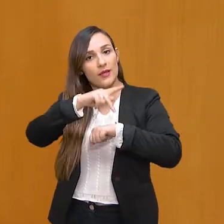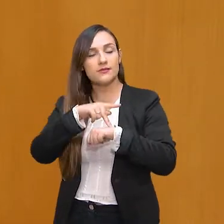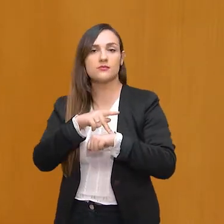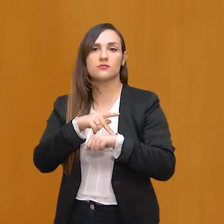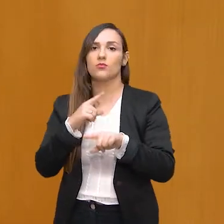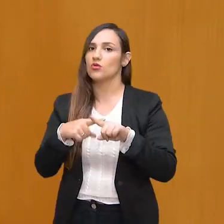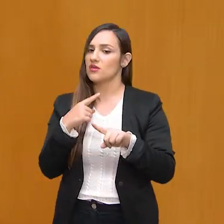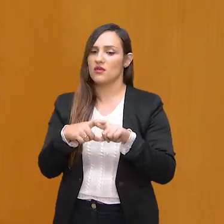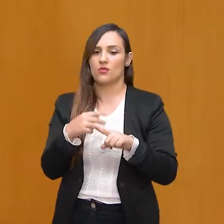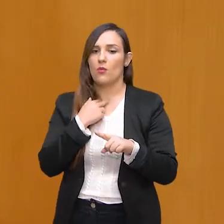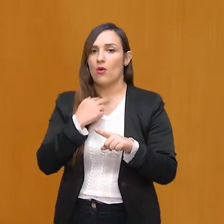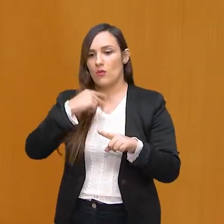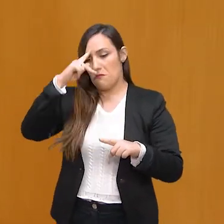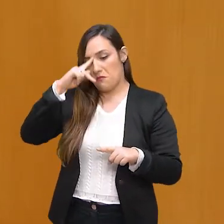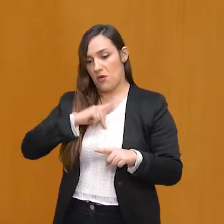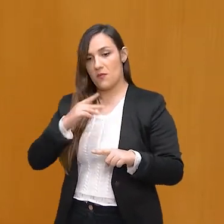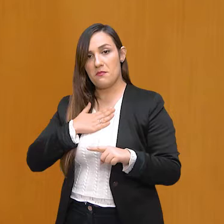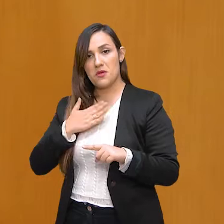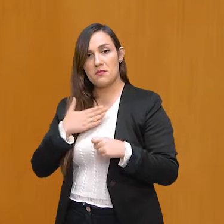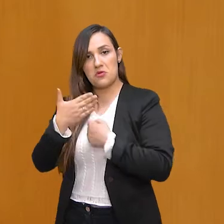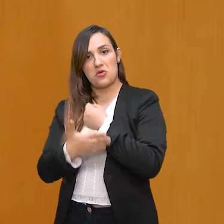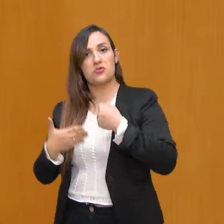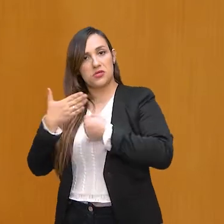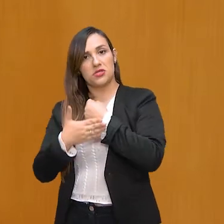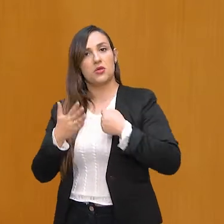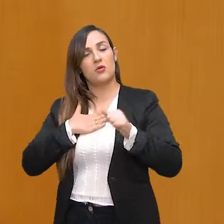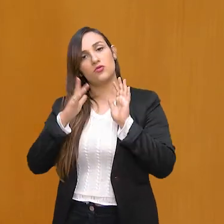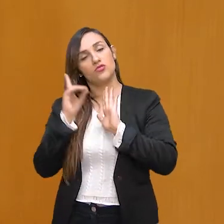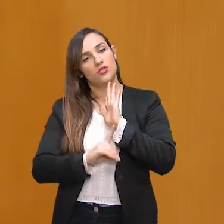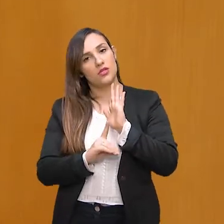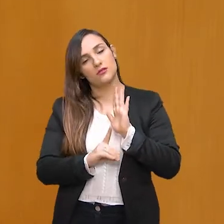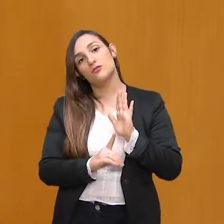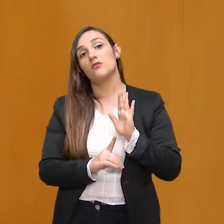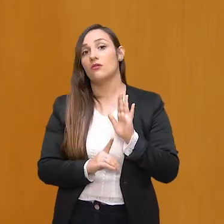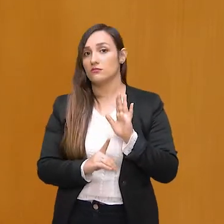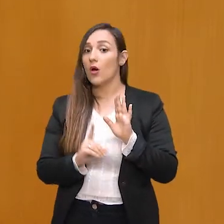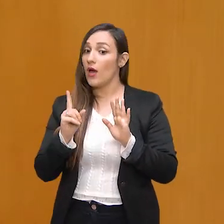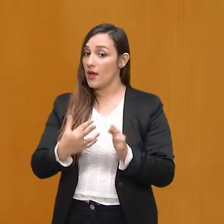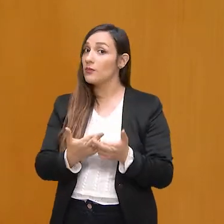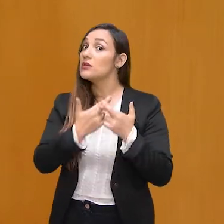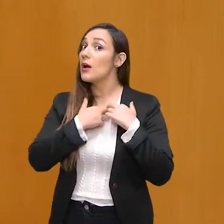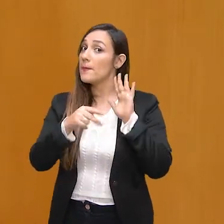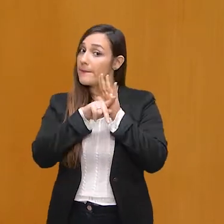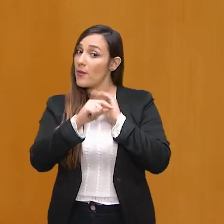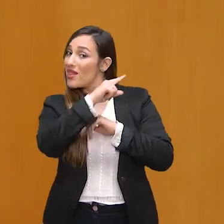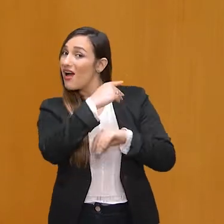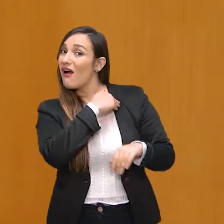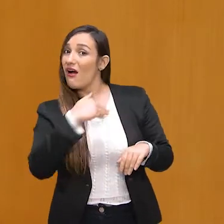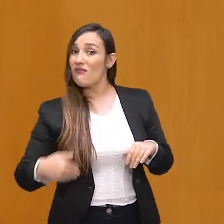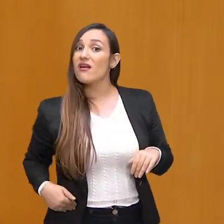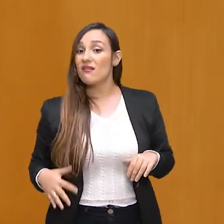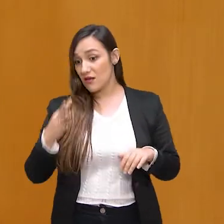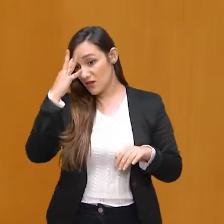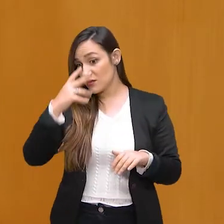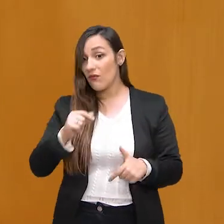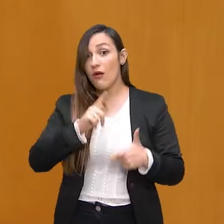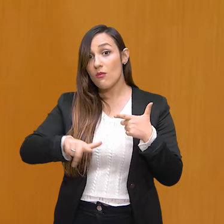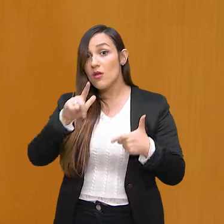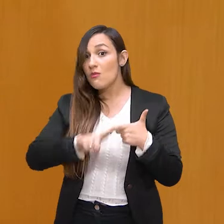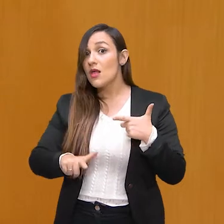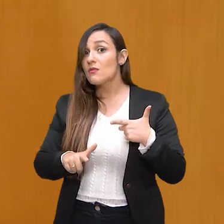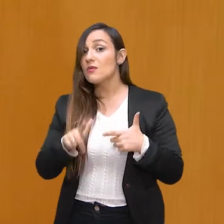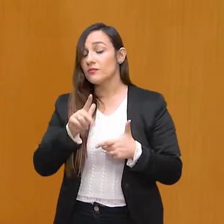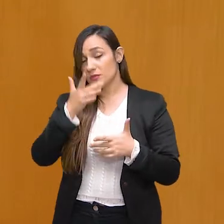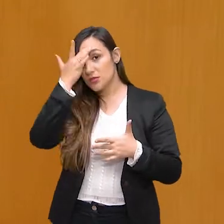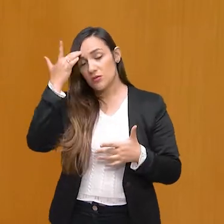você se defenda o teu direito, e se o Estado carrega para si a responsabilidade de resolver os